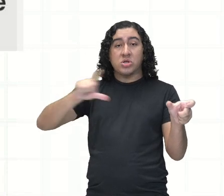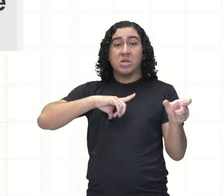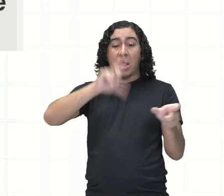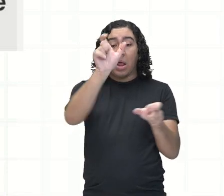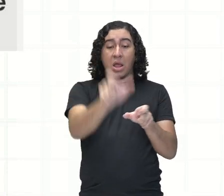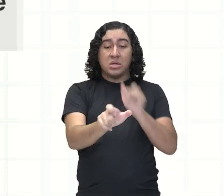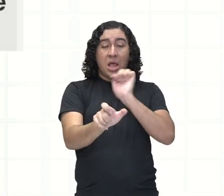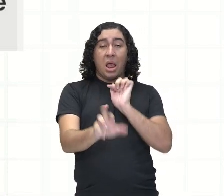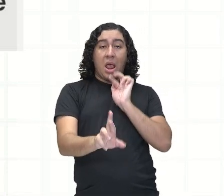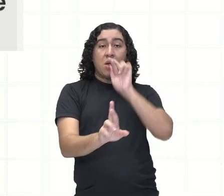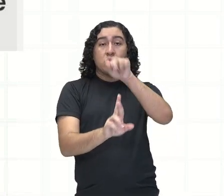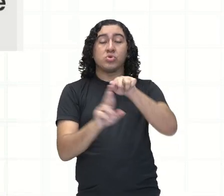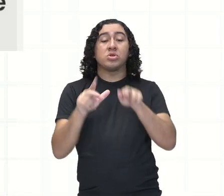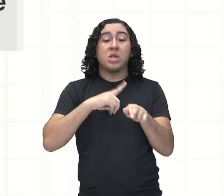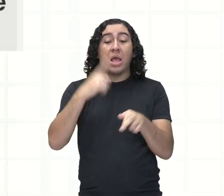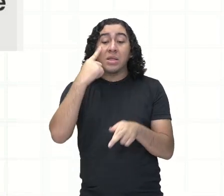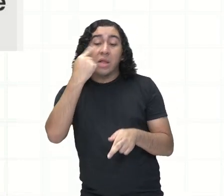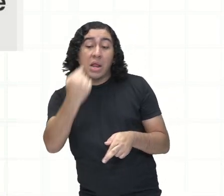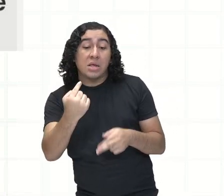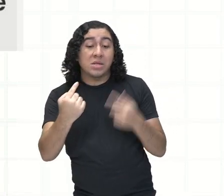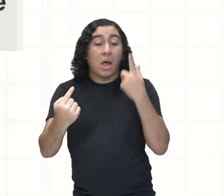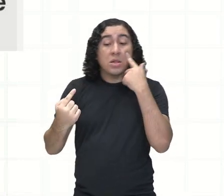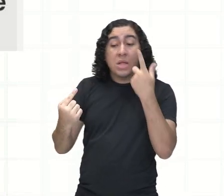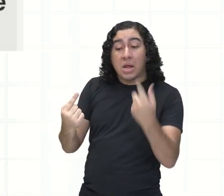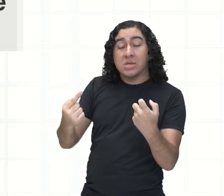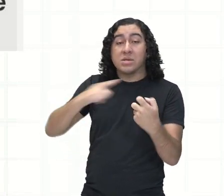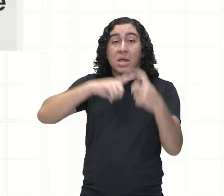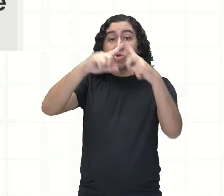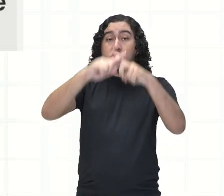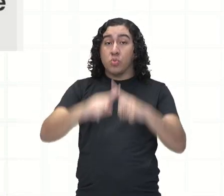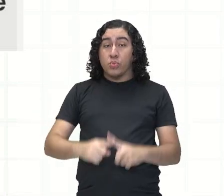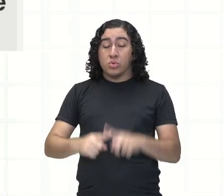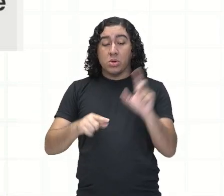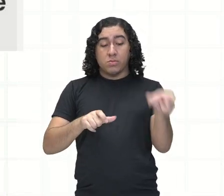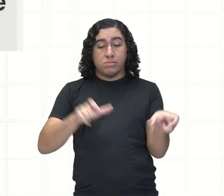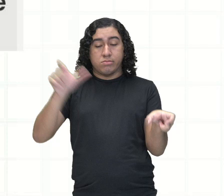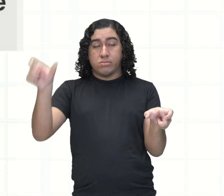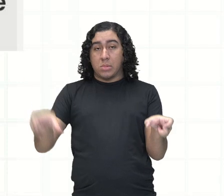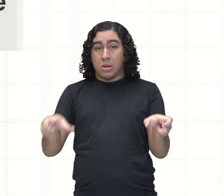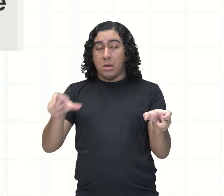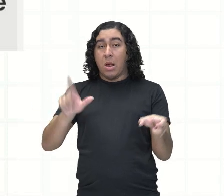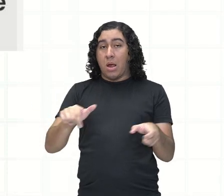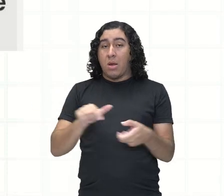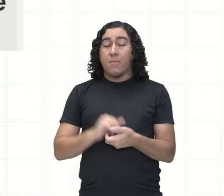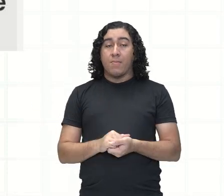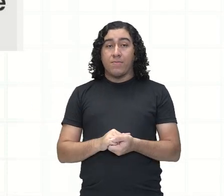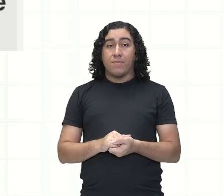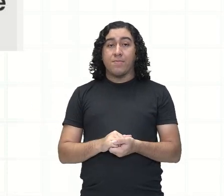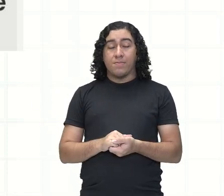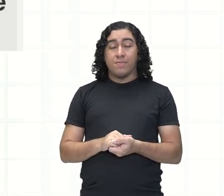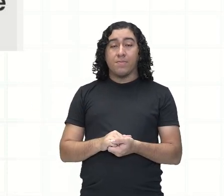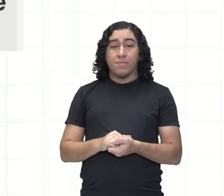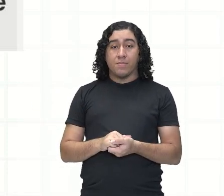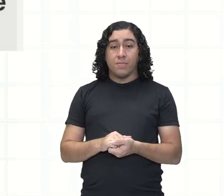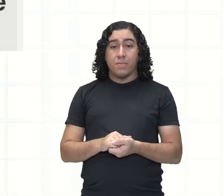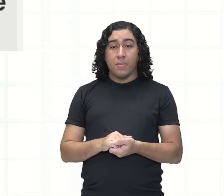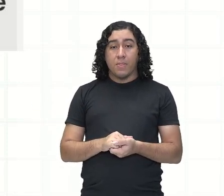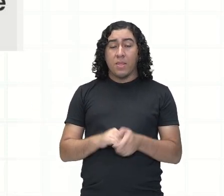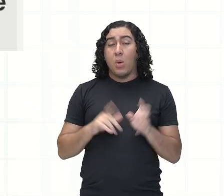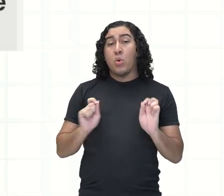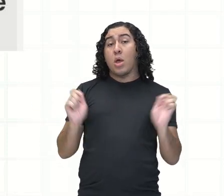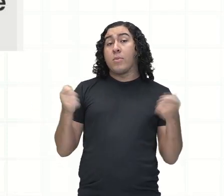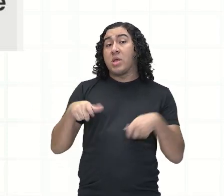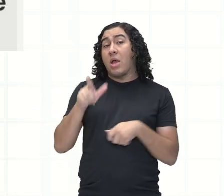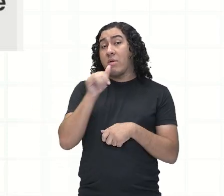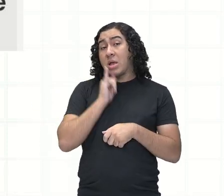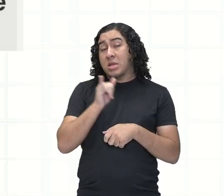palavra-chave, eles estão competindo, eles estão disputando o mesmo recurso, que é pouco para os dois. Então, o que pode ser